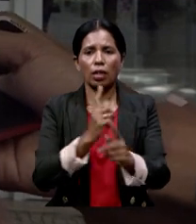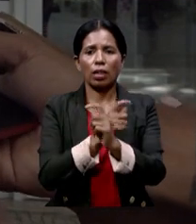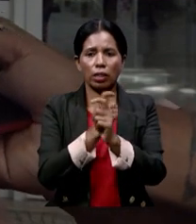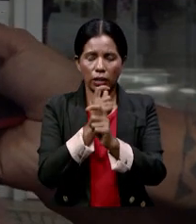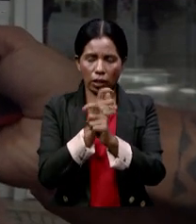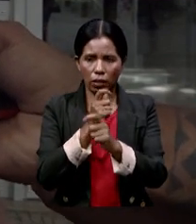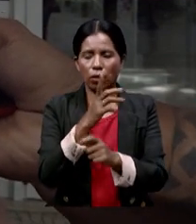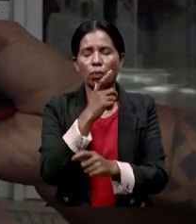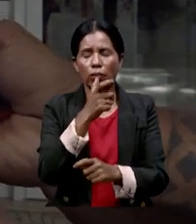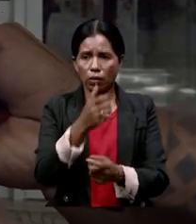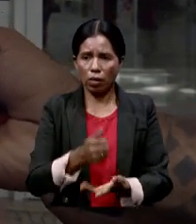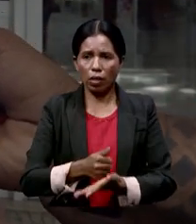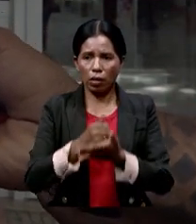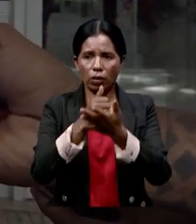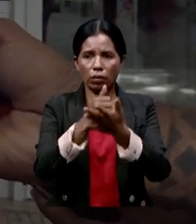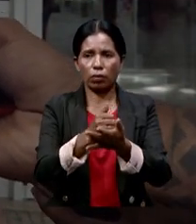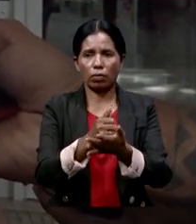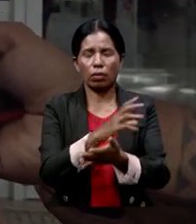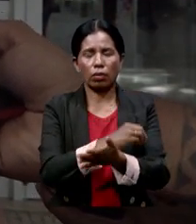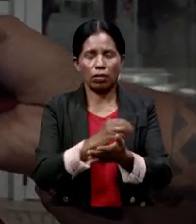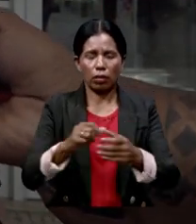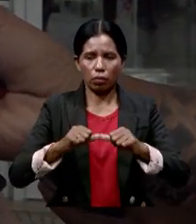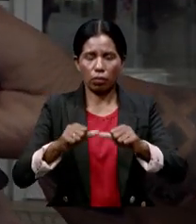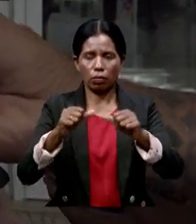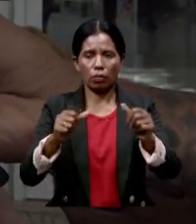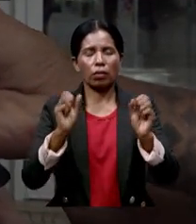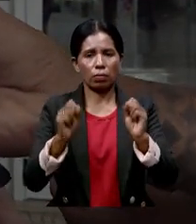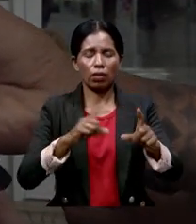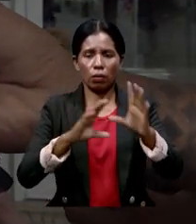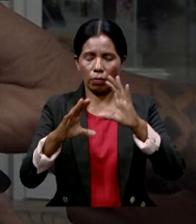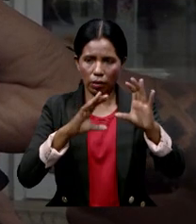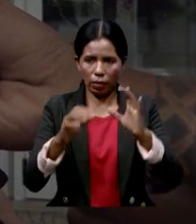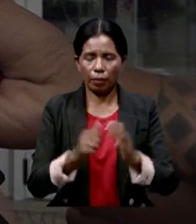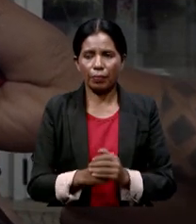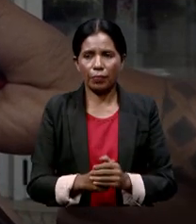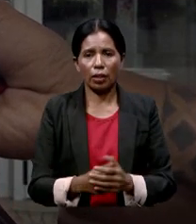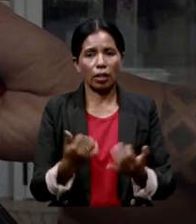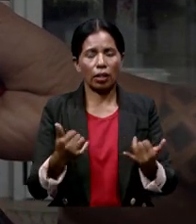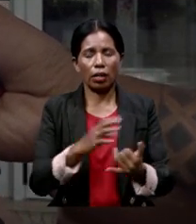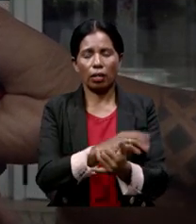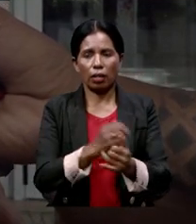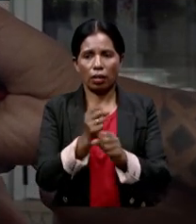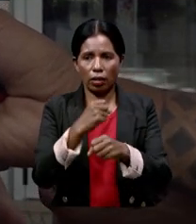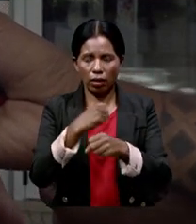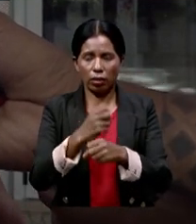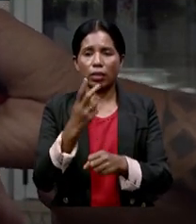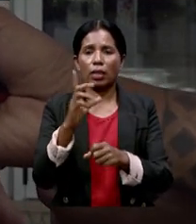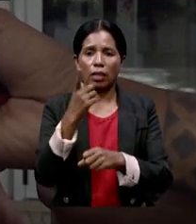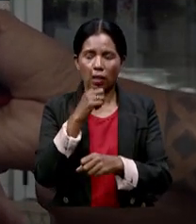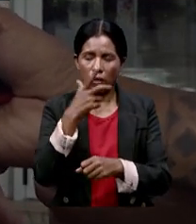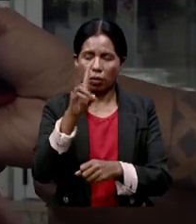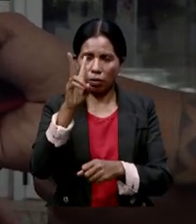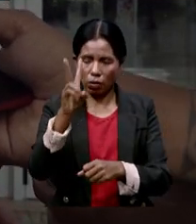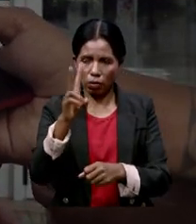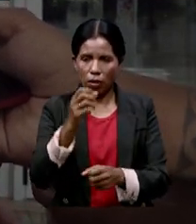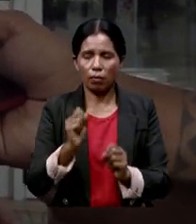língua portuguesa ajuda muito as duas línguas a avançarem conjuntamente. De forma que esse também tem que ser o caminho, que as duas línguas se ajudem mutuamente,